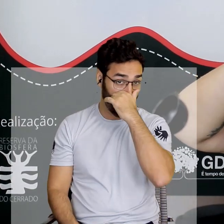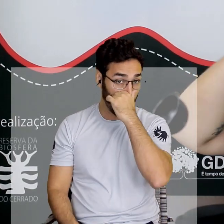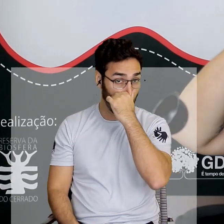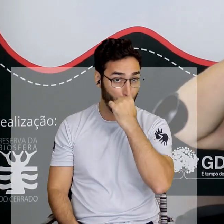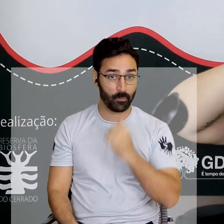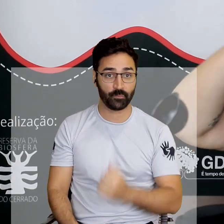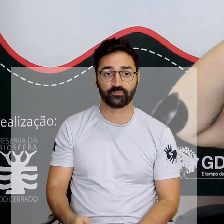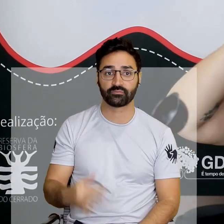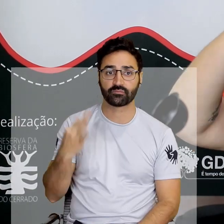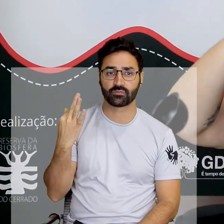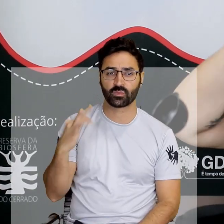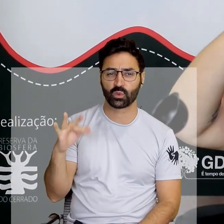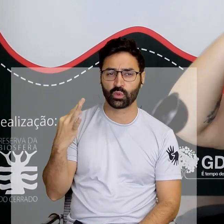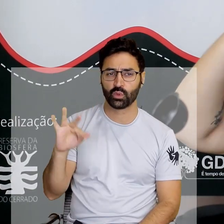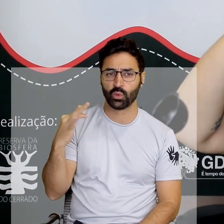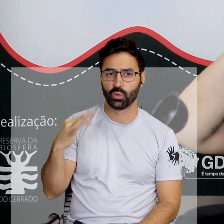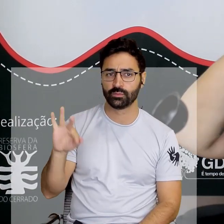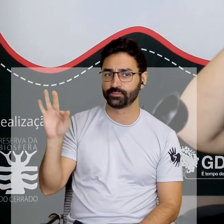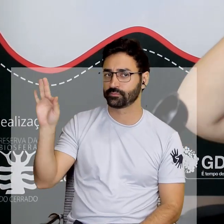F, dor,